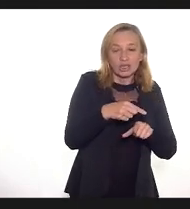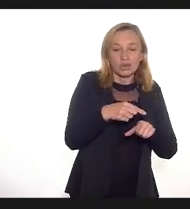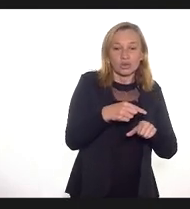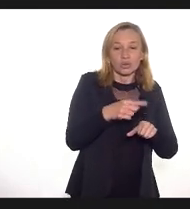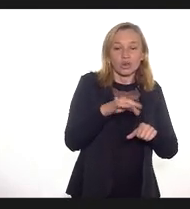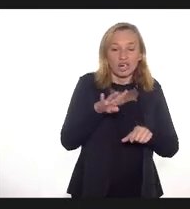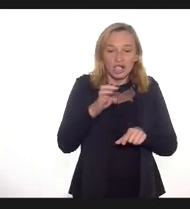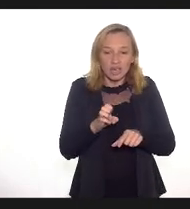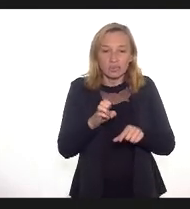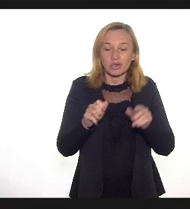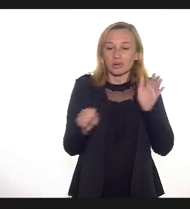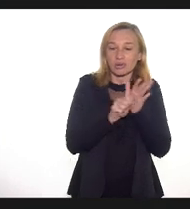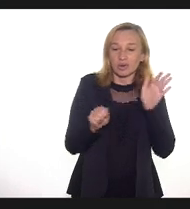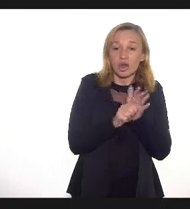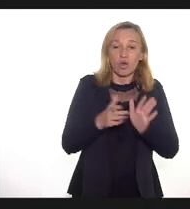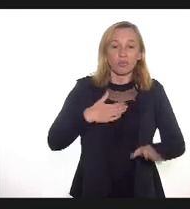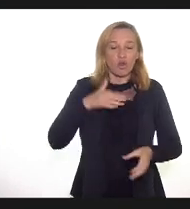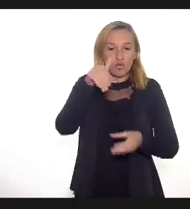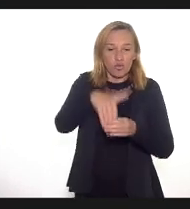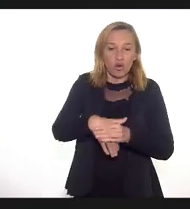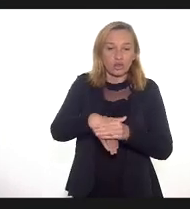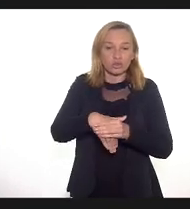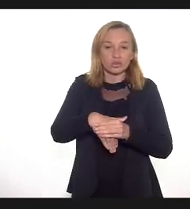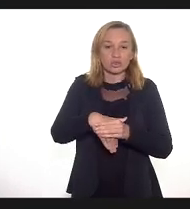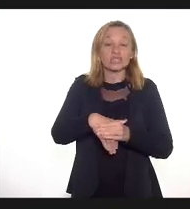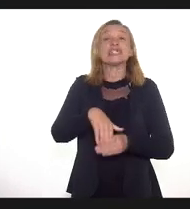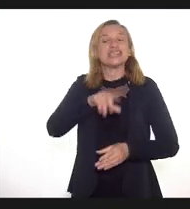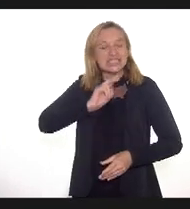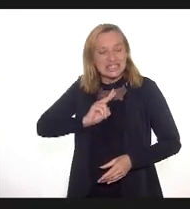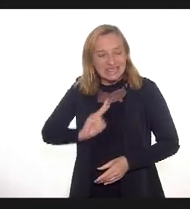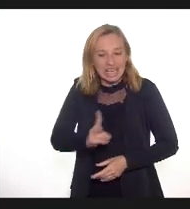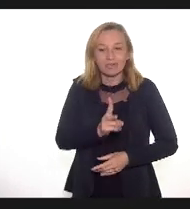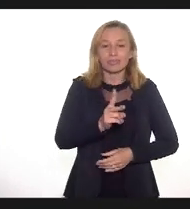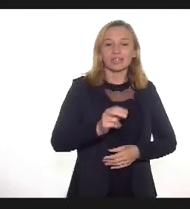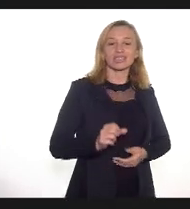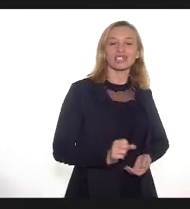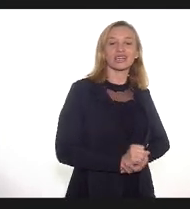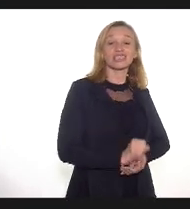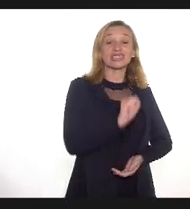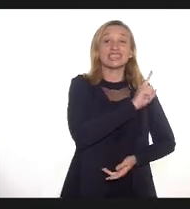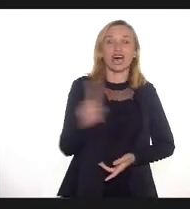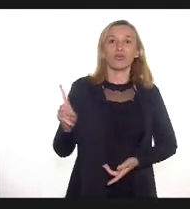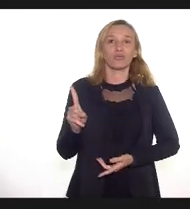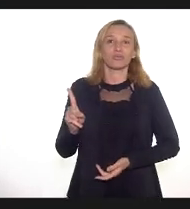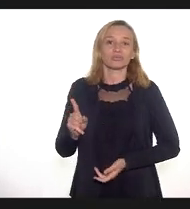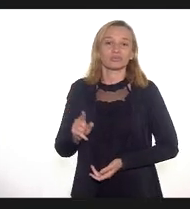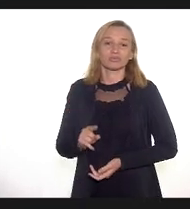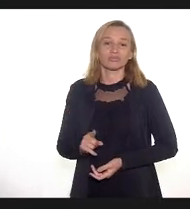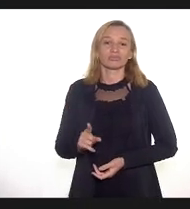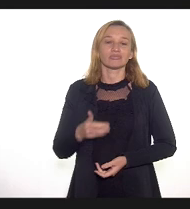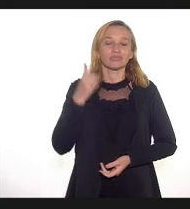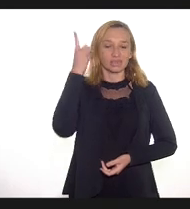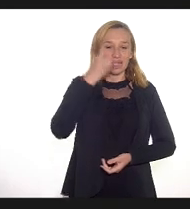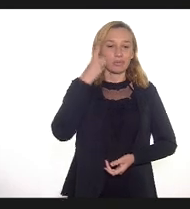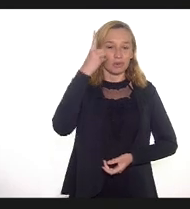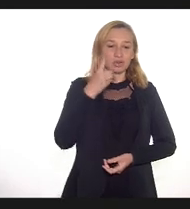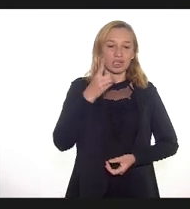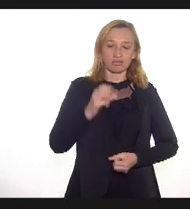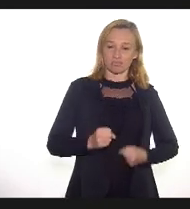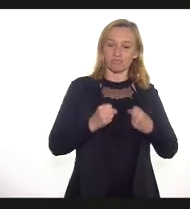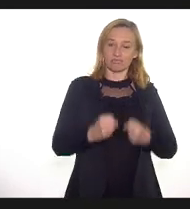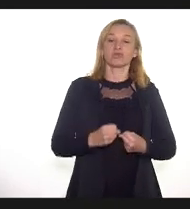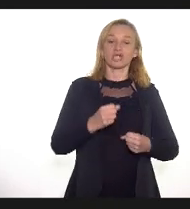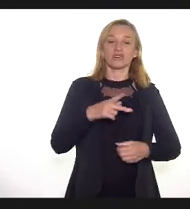maconheiro, o meu voto foi e sempre será não. Deputado tem que ter